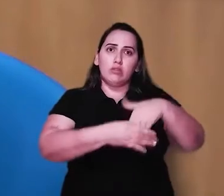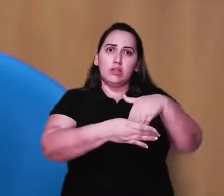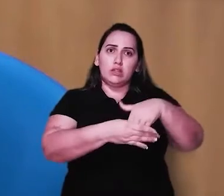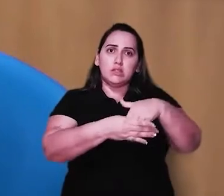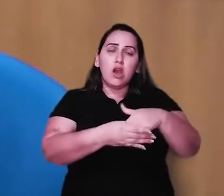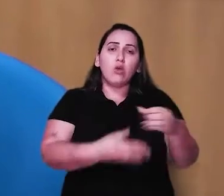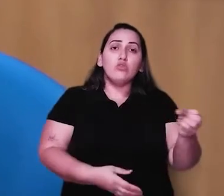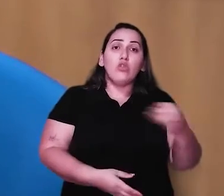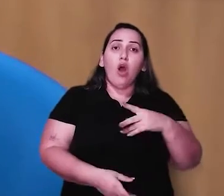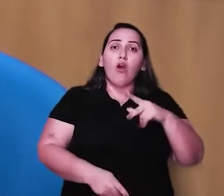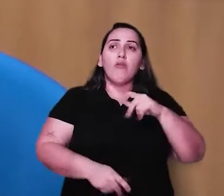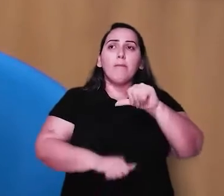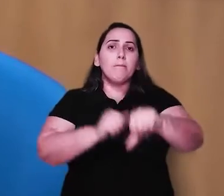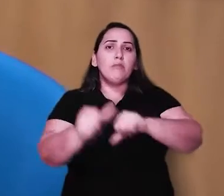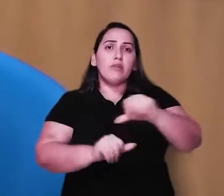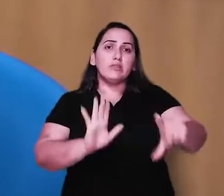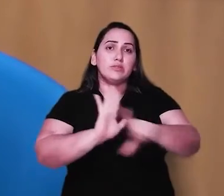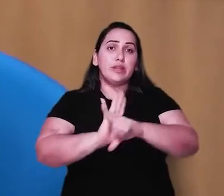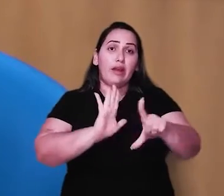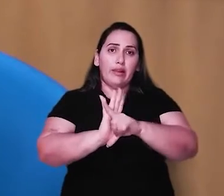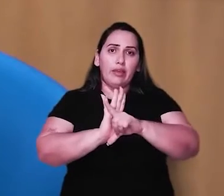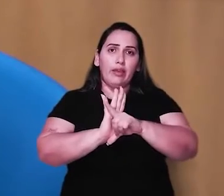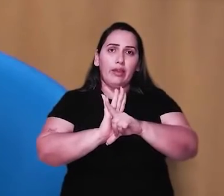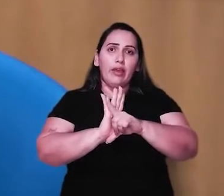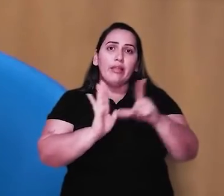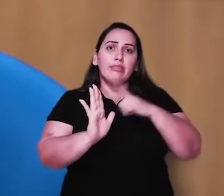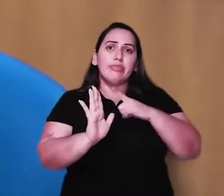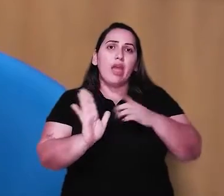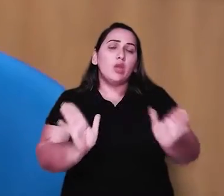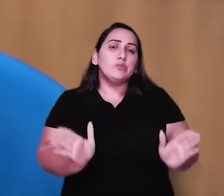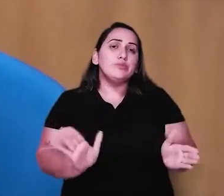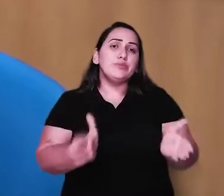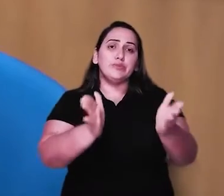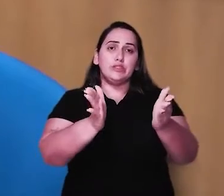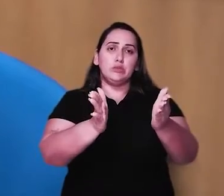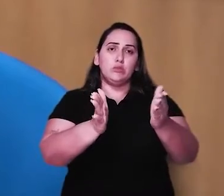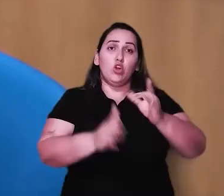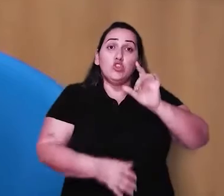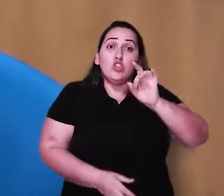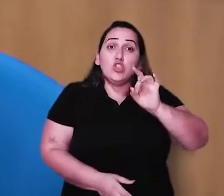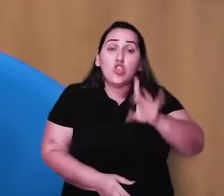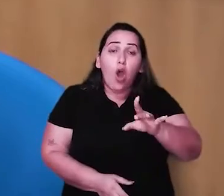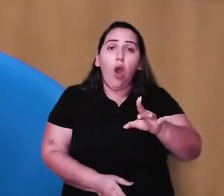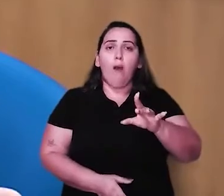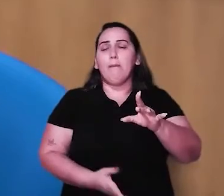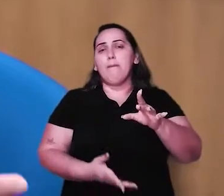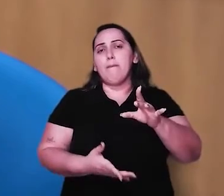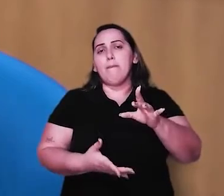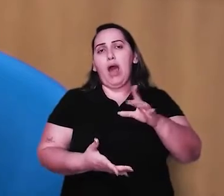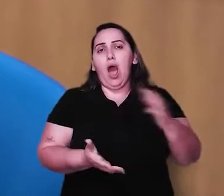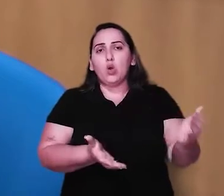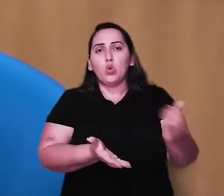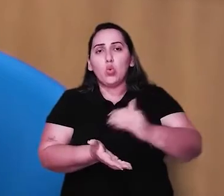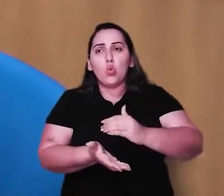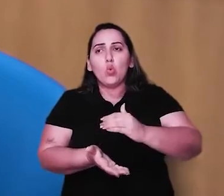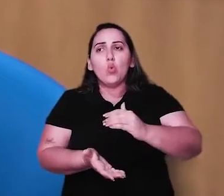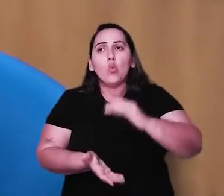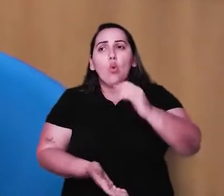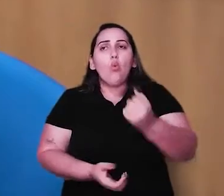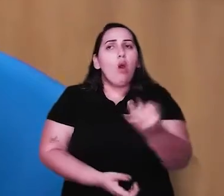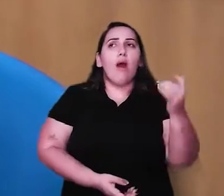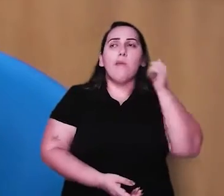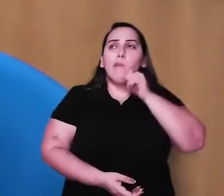nova eleição, a cada modificação da lei, tido maiores estímulos, não só para angariar